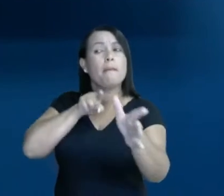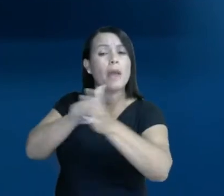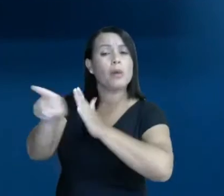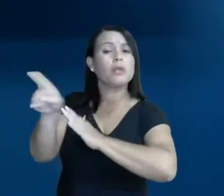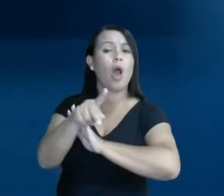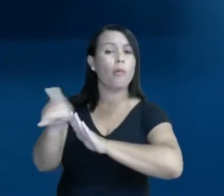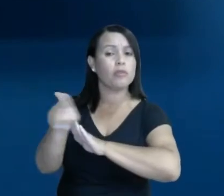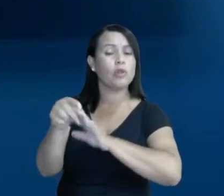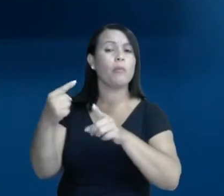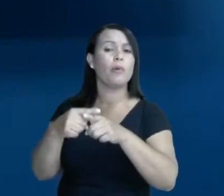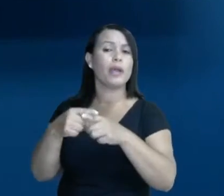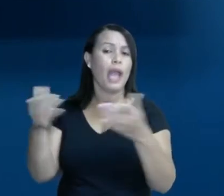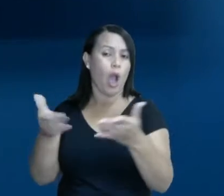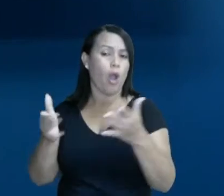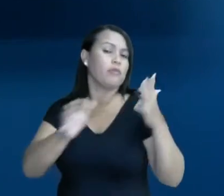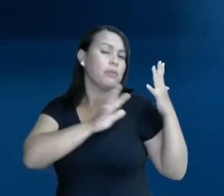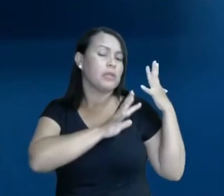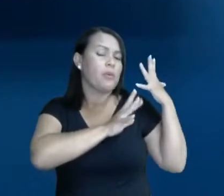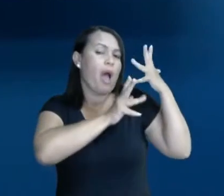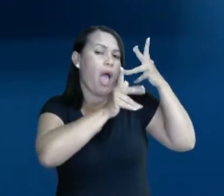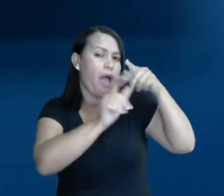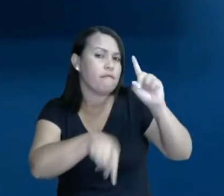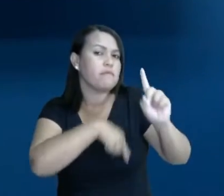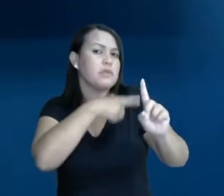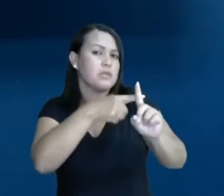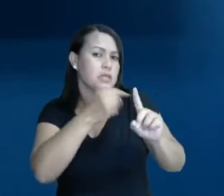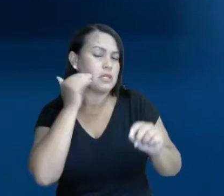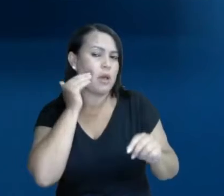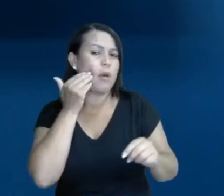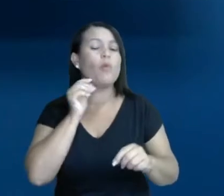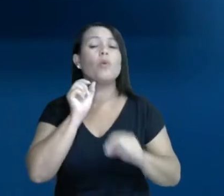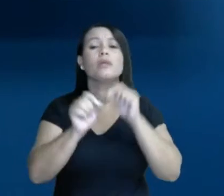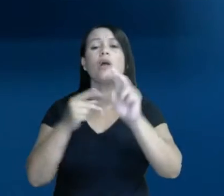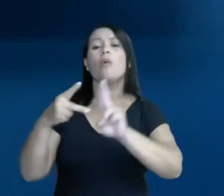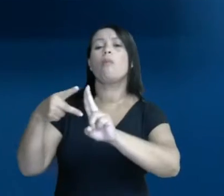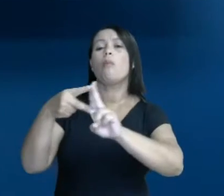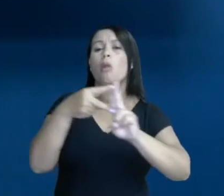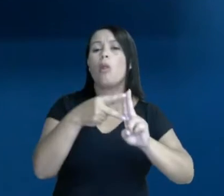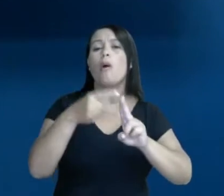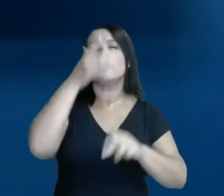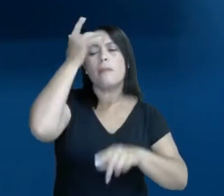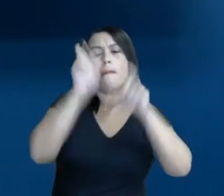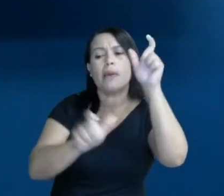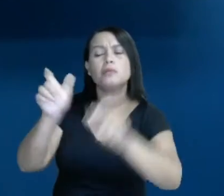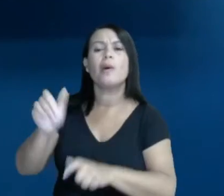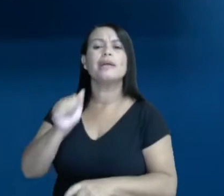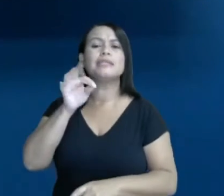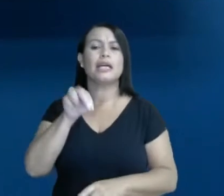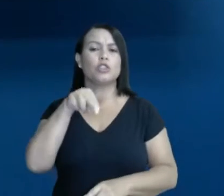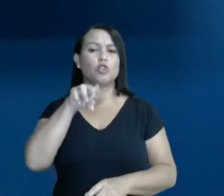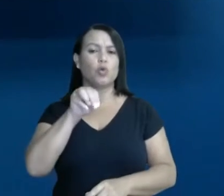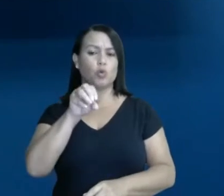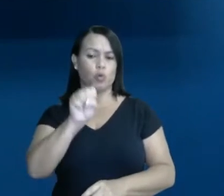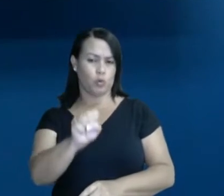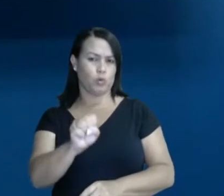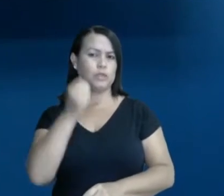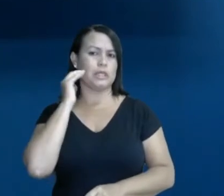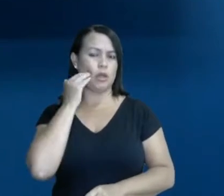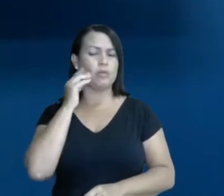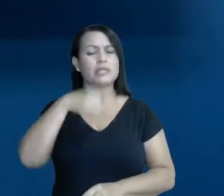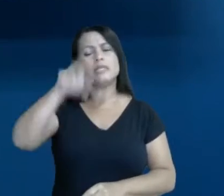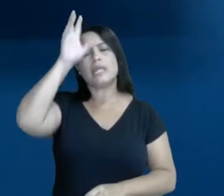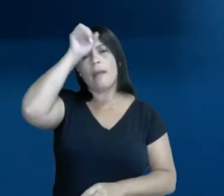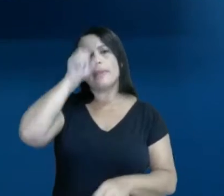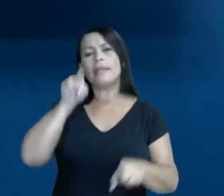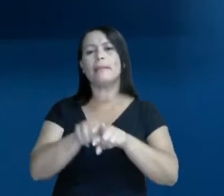porque agora a gente vai dar mais uma revisada do que são pronomes pessoais átonos para a gente poder aprender sobre